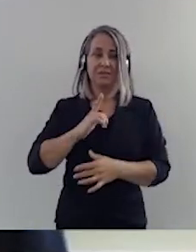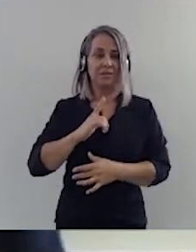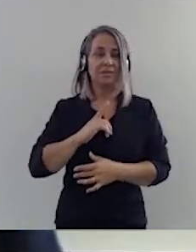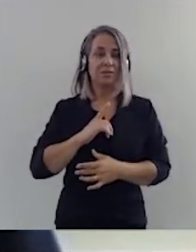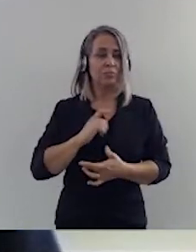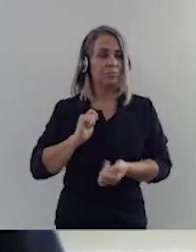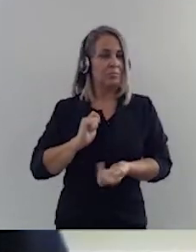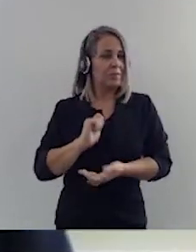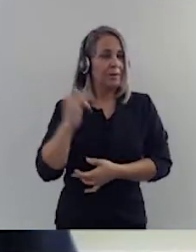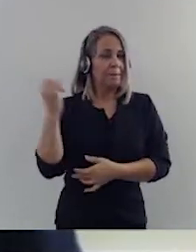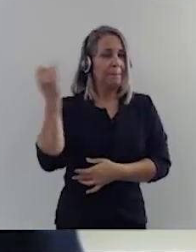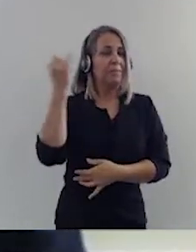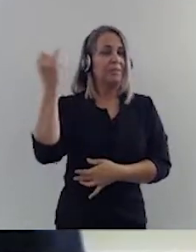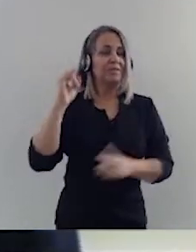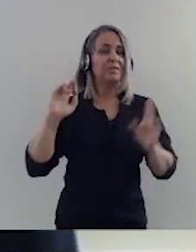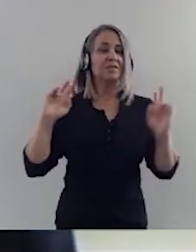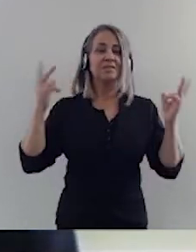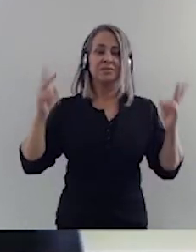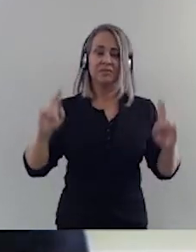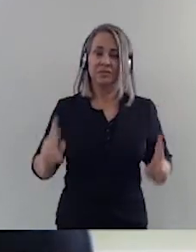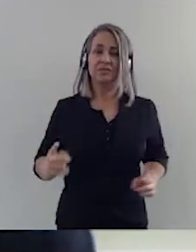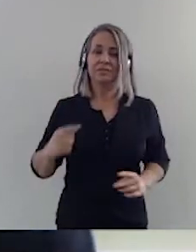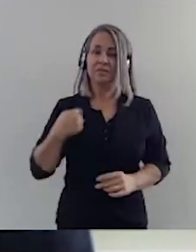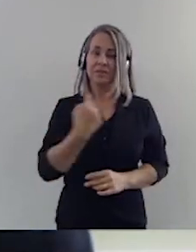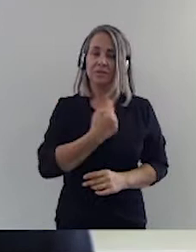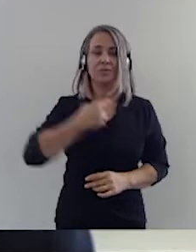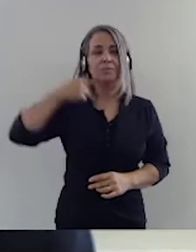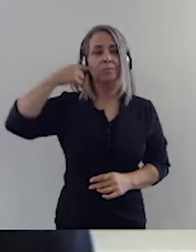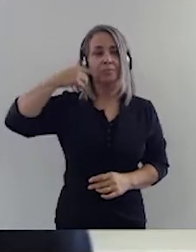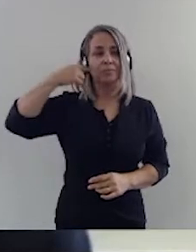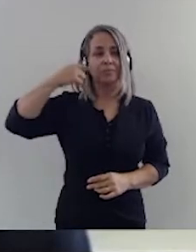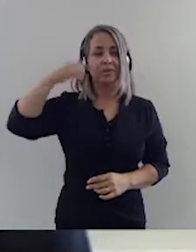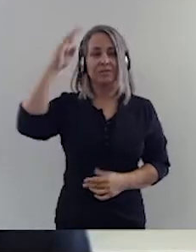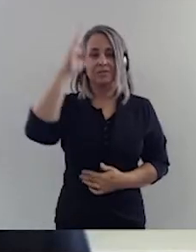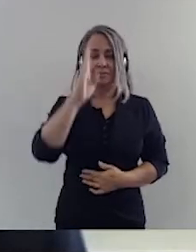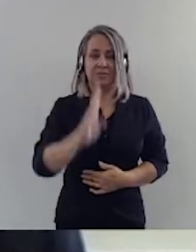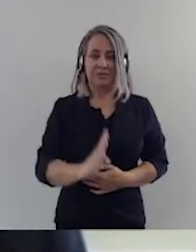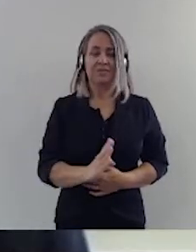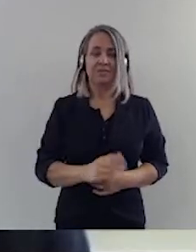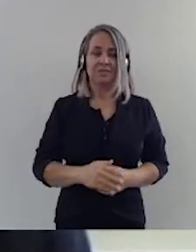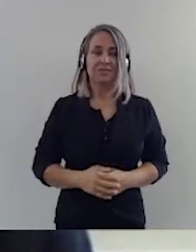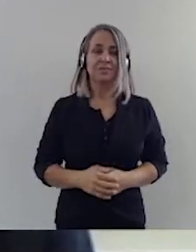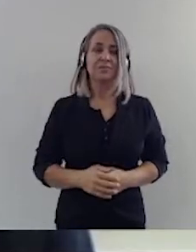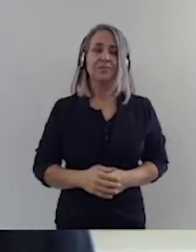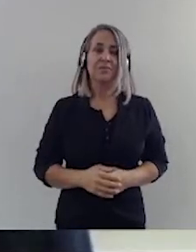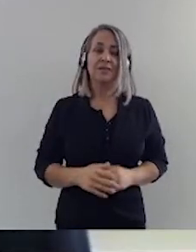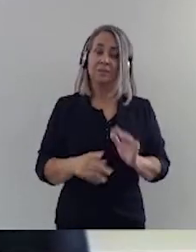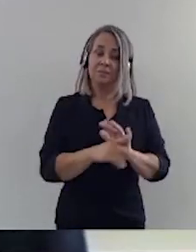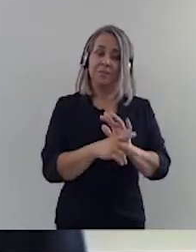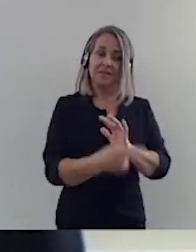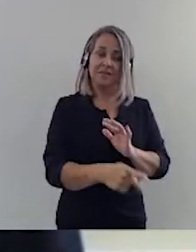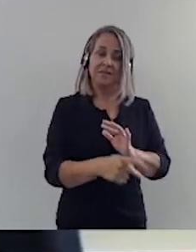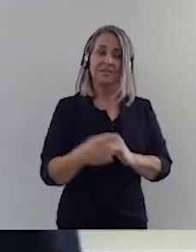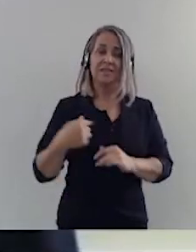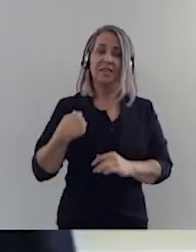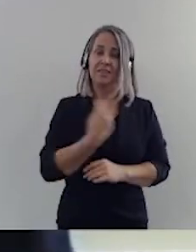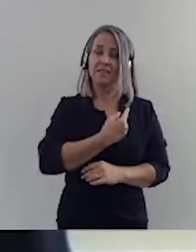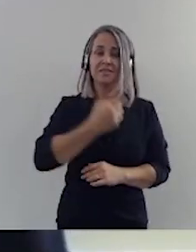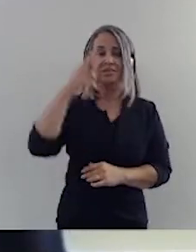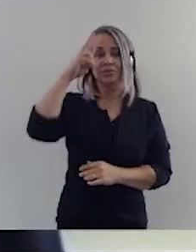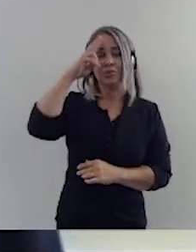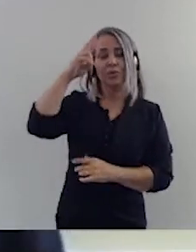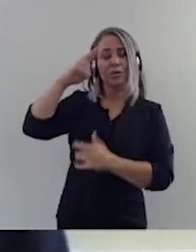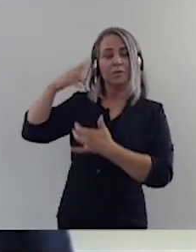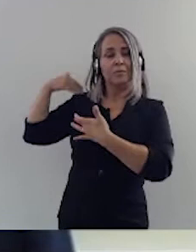tão caro para todos nós, advogados e advogadas brasileiros, e que faz parte da nossa história